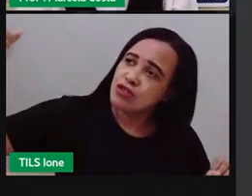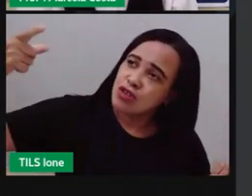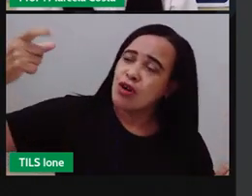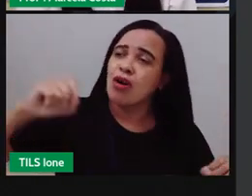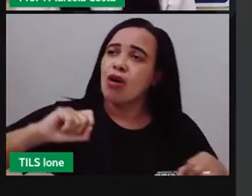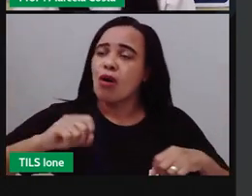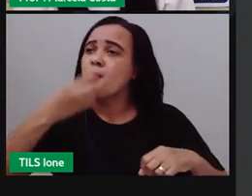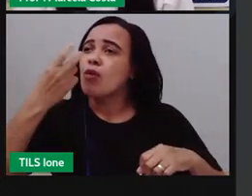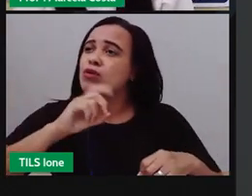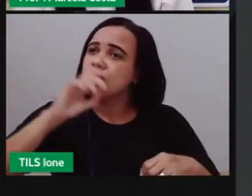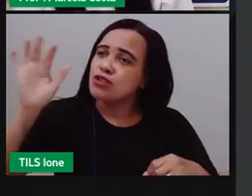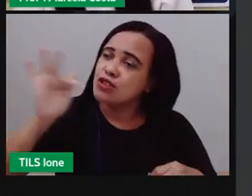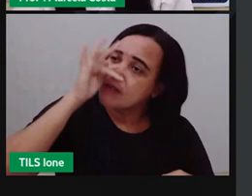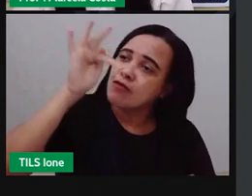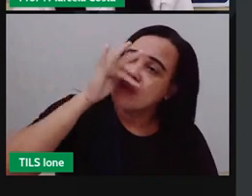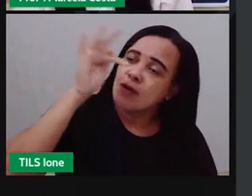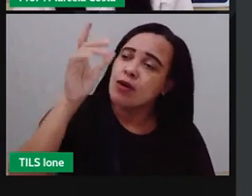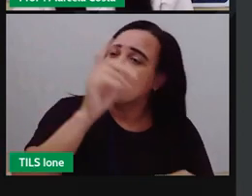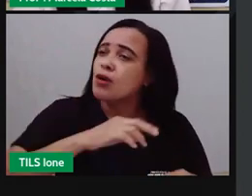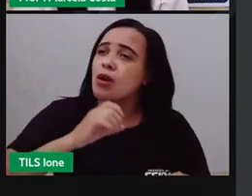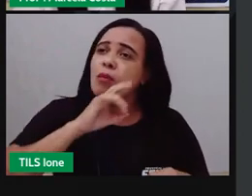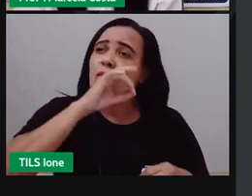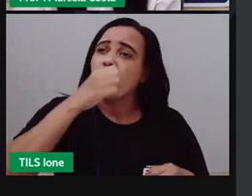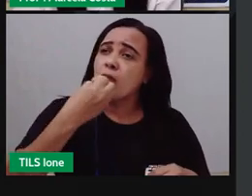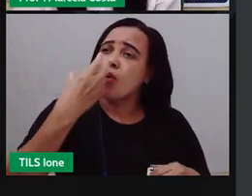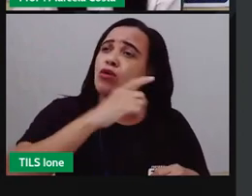flores! Bom dia, todas as cores!